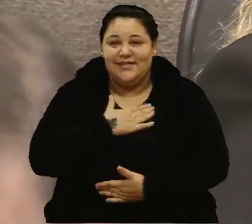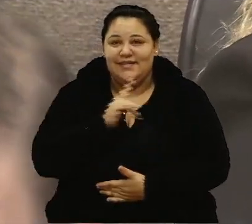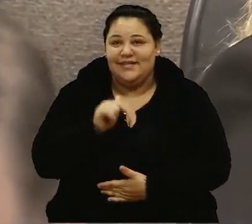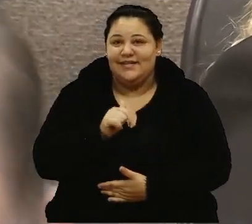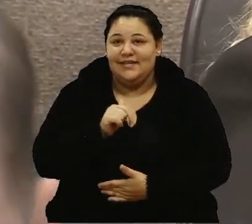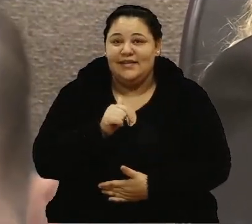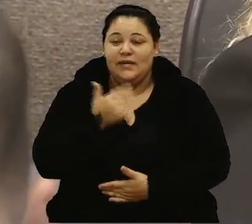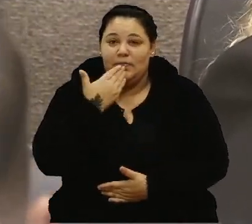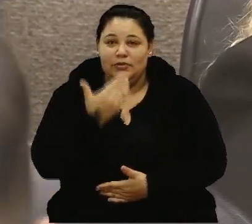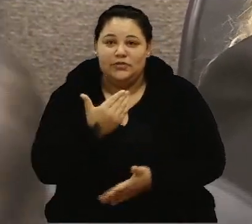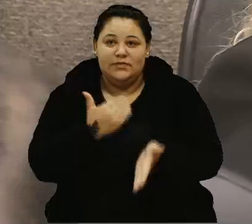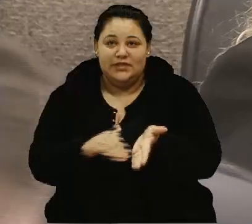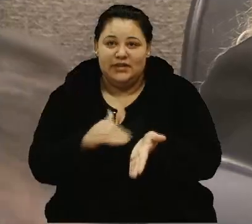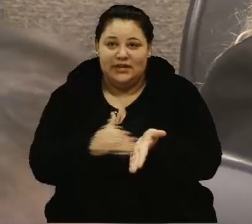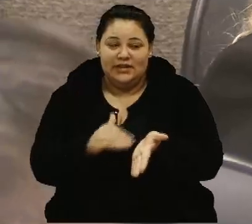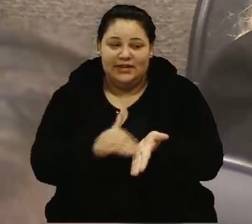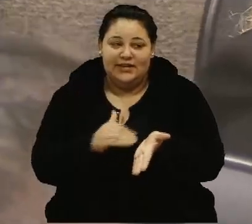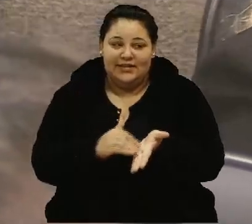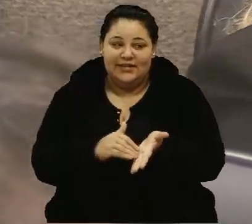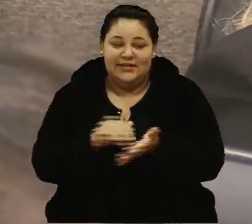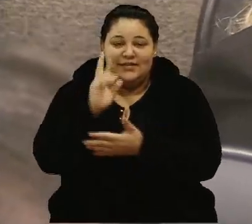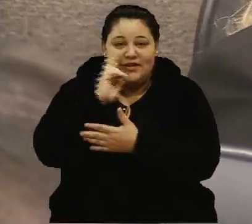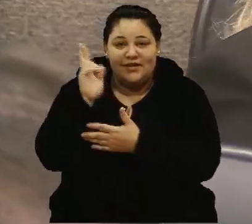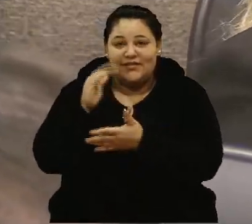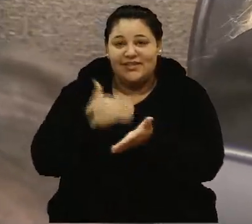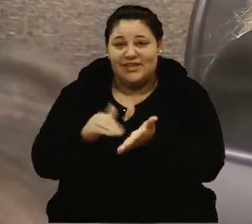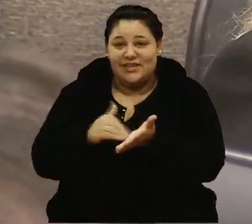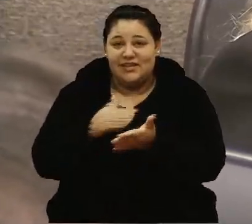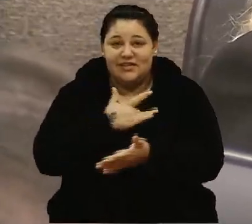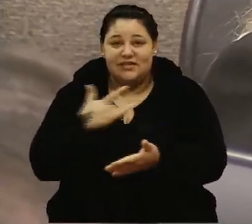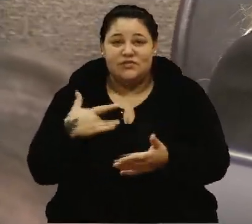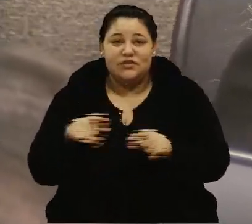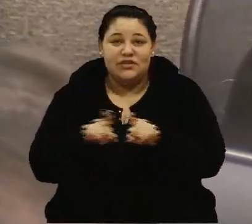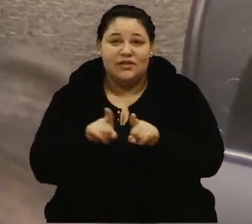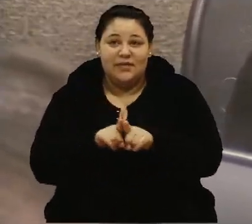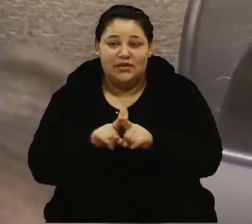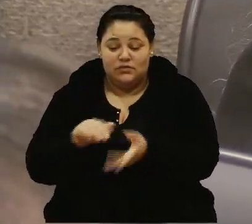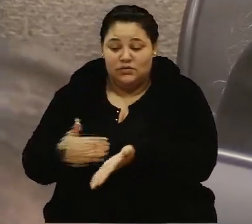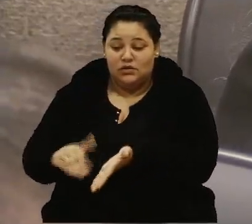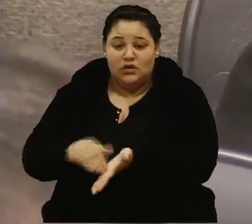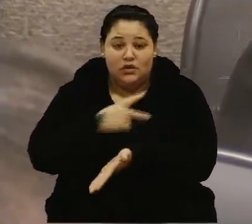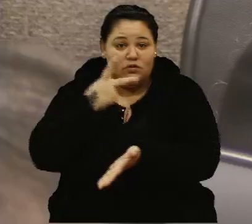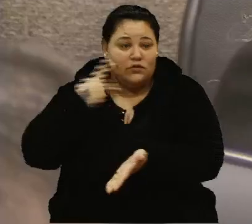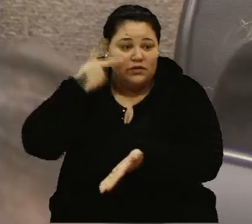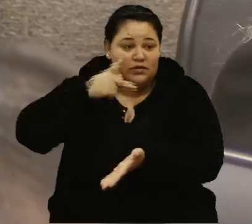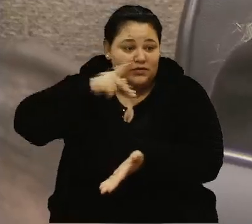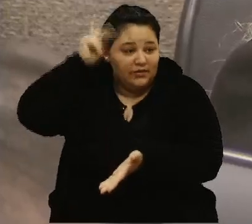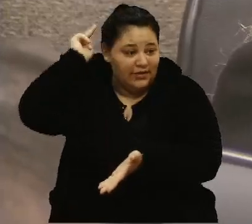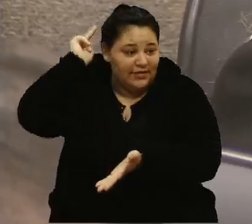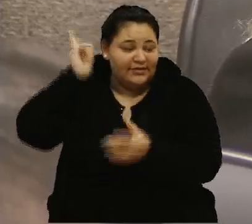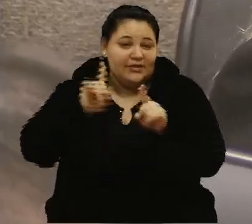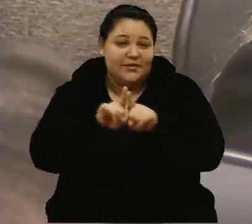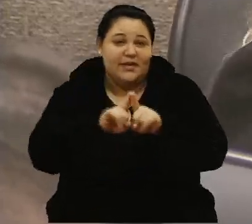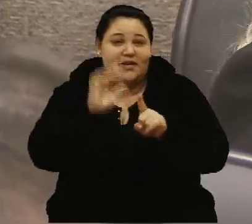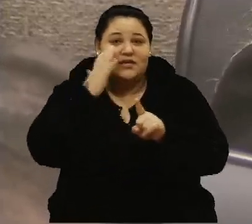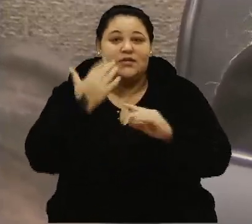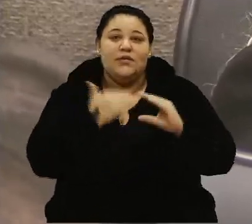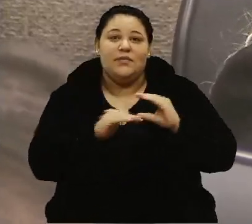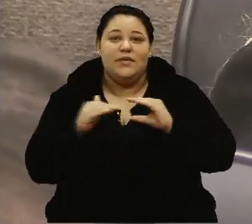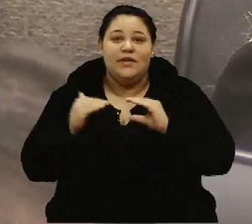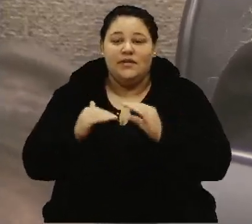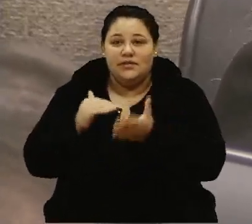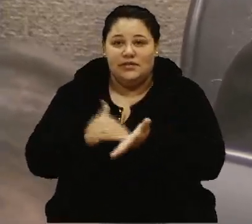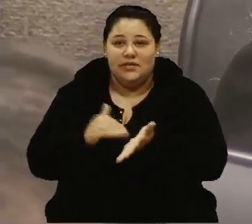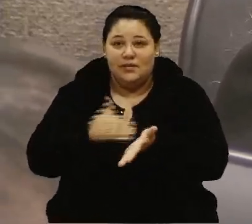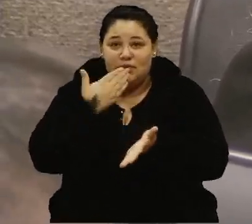secretário, pro diretor da Secretaria da Saúde e do gabinete do vereador Iago, aconteceu um e-mail para a secretaria pedindo informações sobre esse